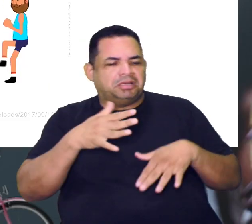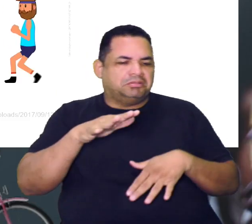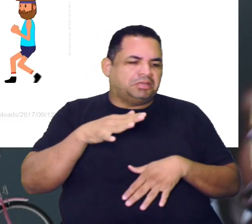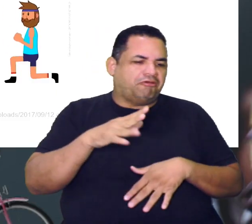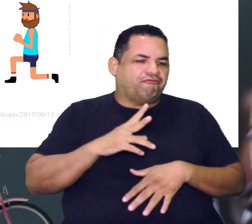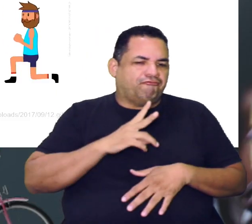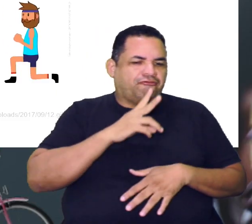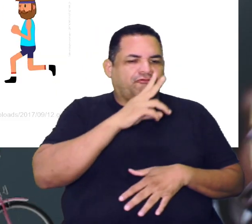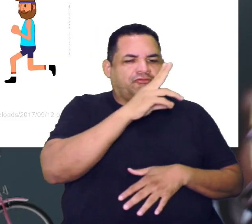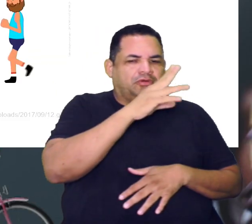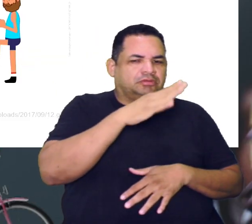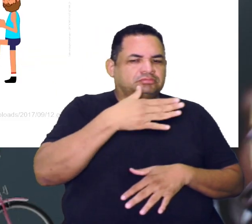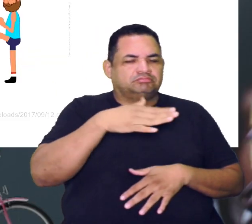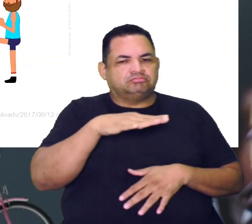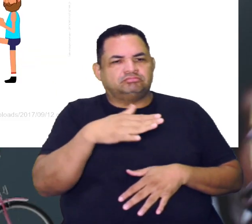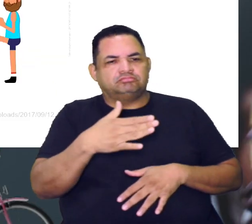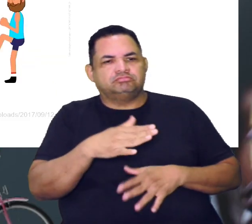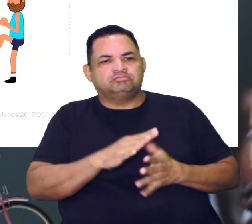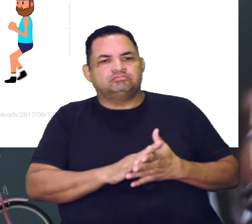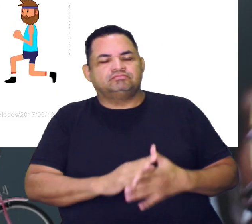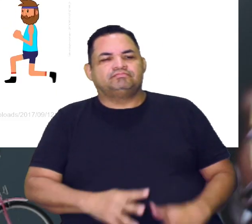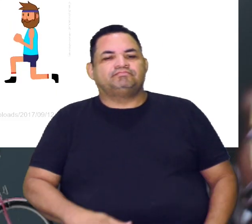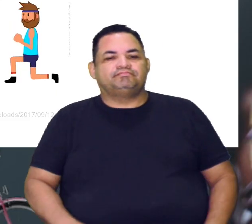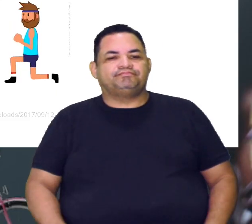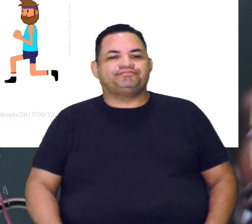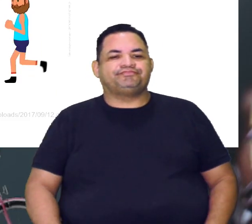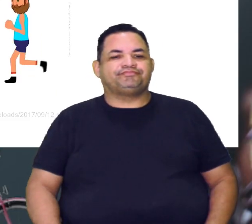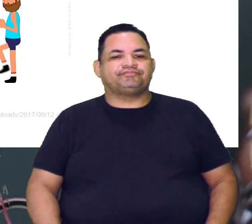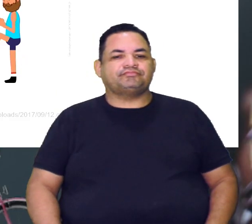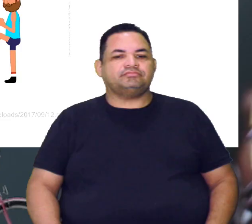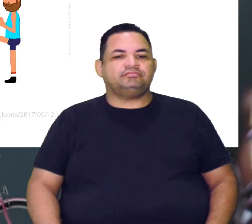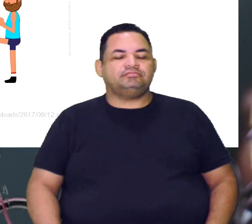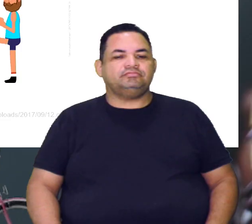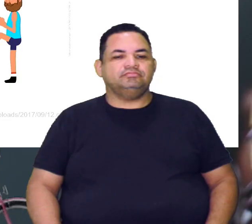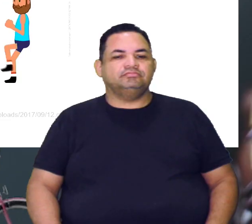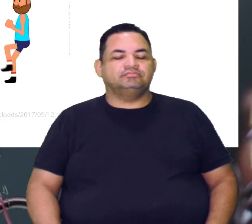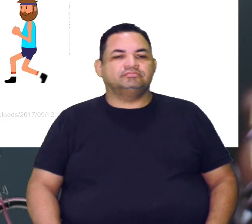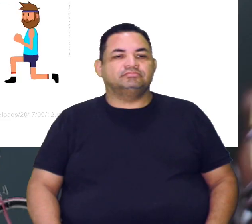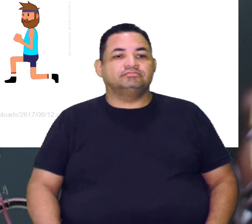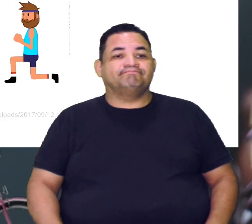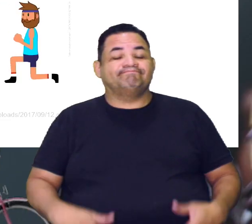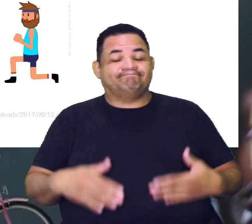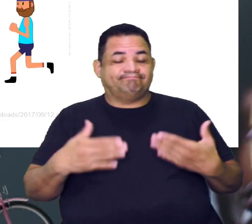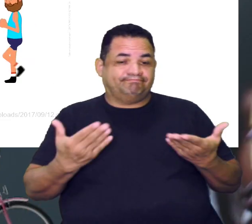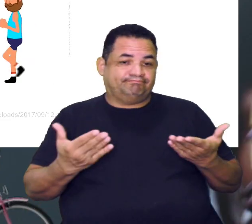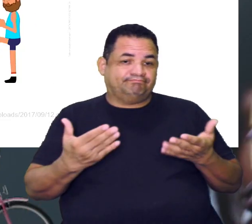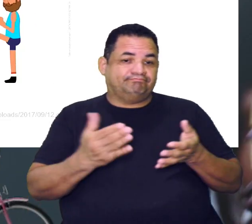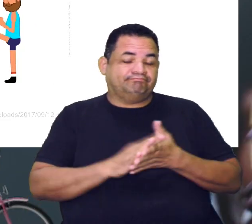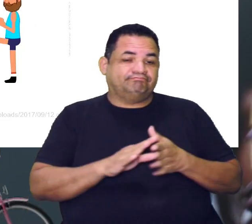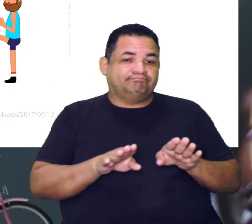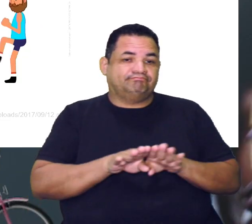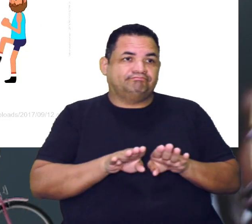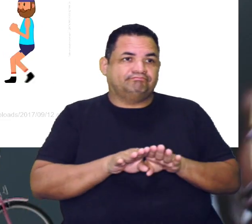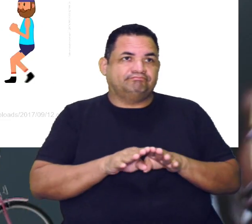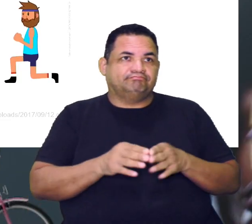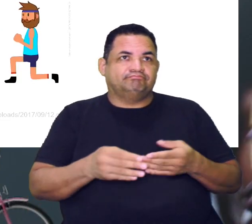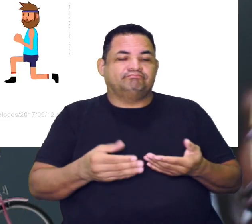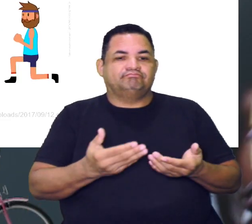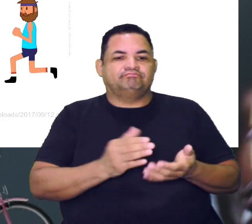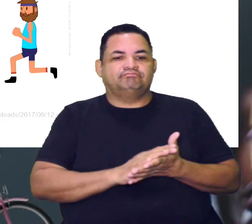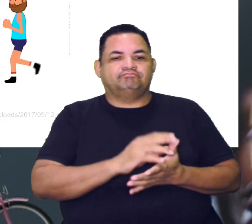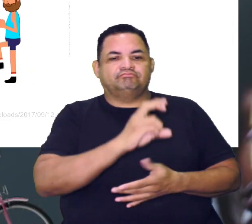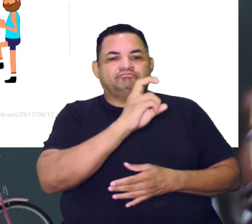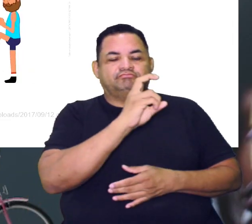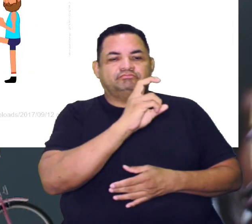se esse exercício é moderado, se esse exercício é vigoroso, tá? E aí eu posso também trazer 5